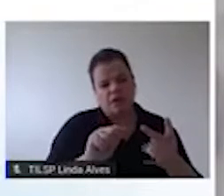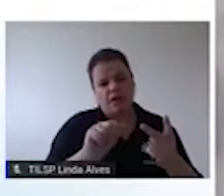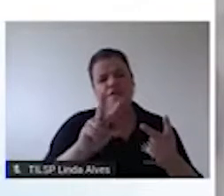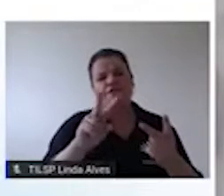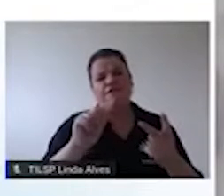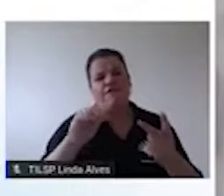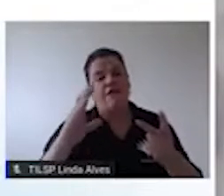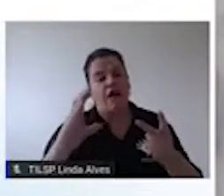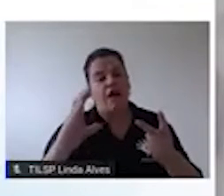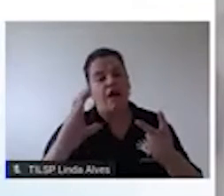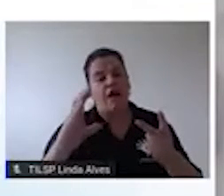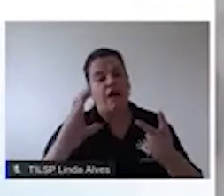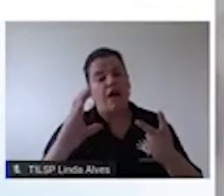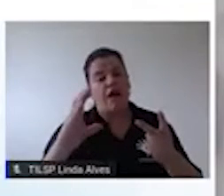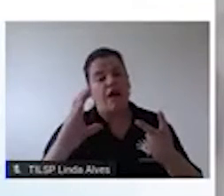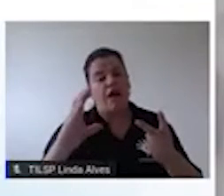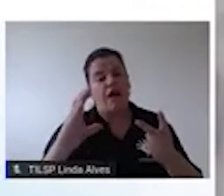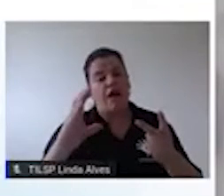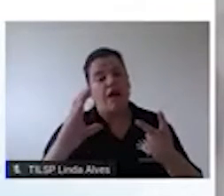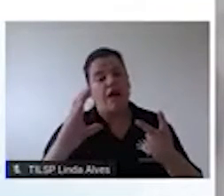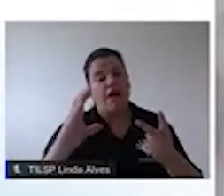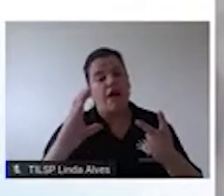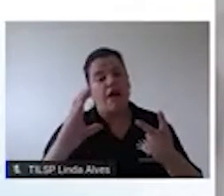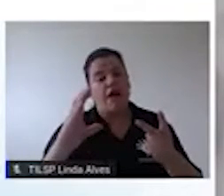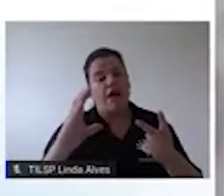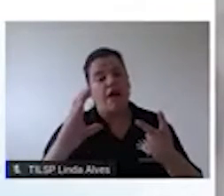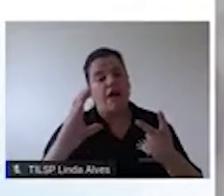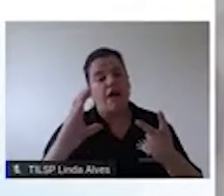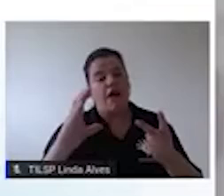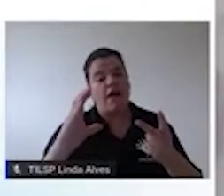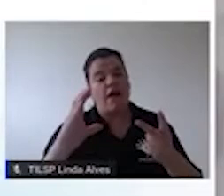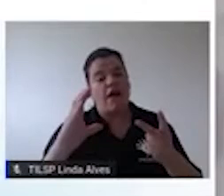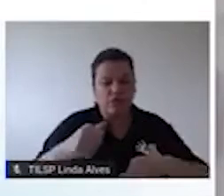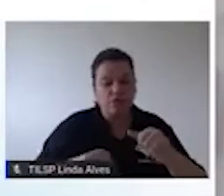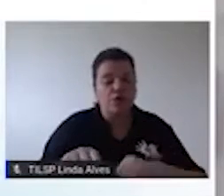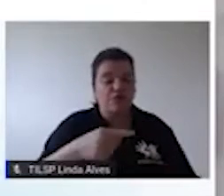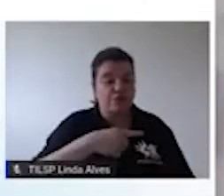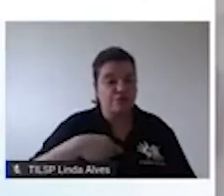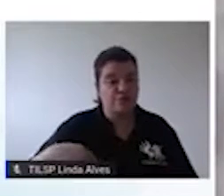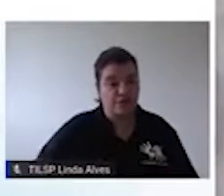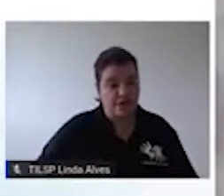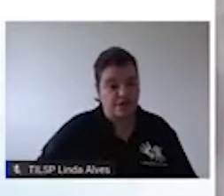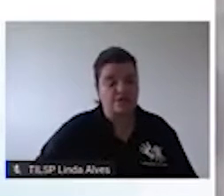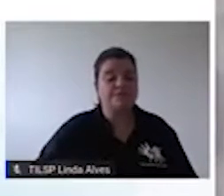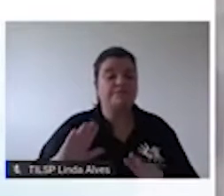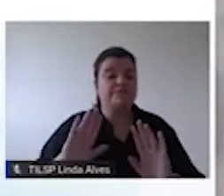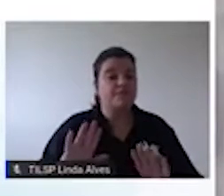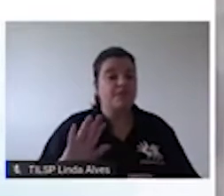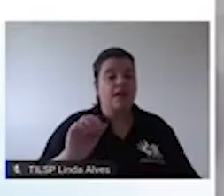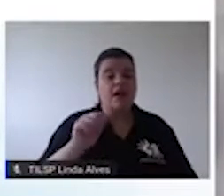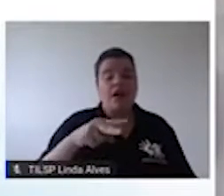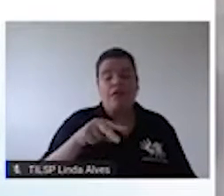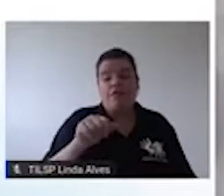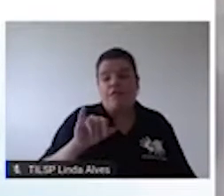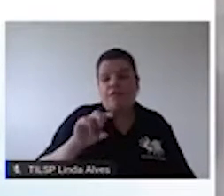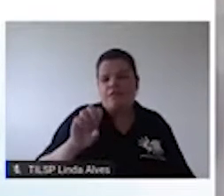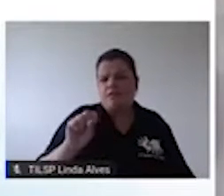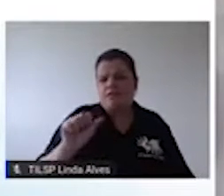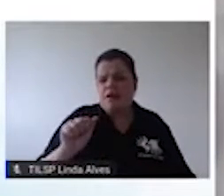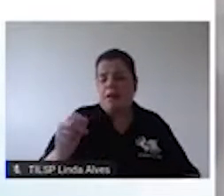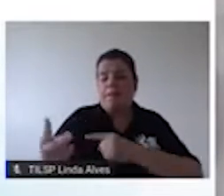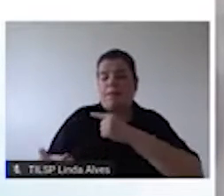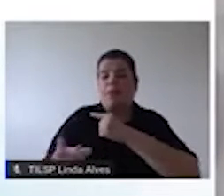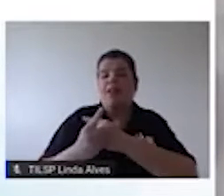Coronavac, do laboratório chinês Sinovac. Bem, e a Anvisa é protegida. O que a Anvisa